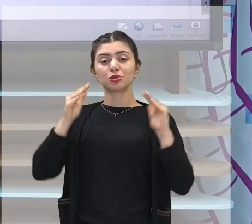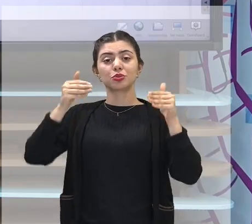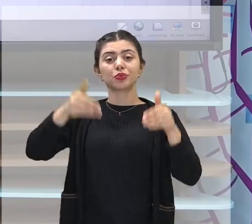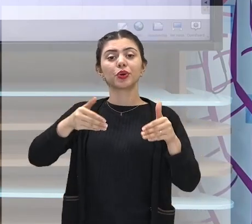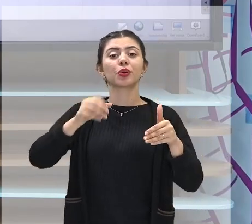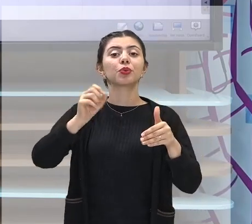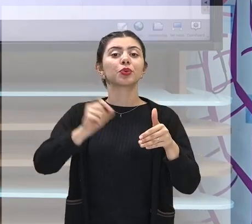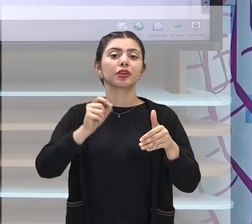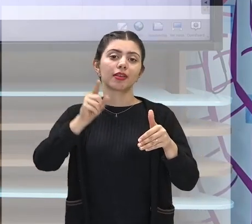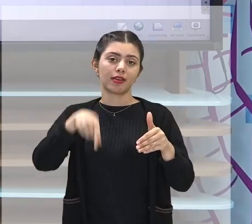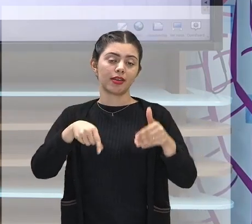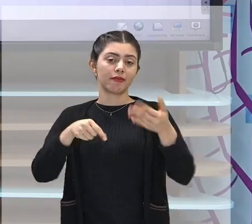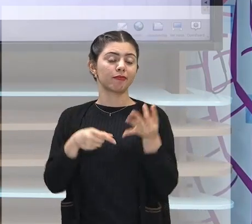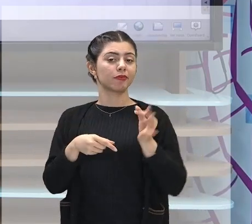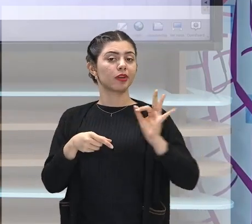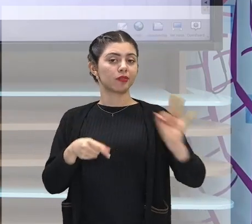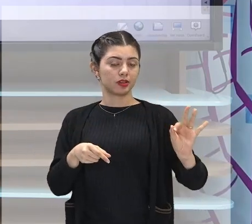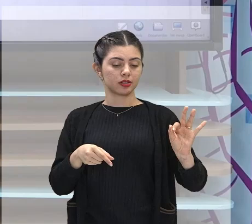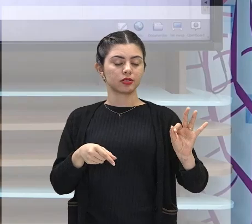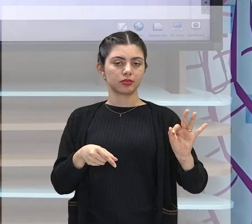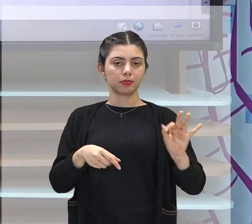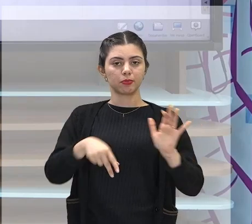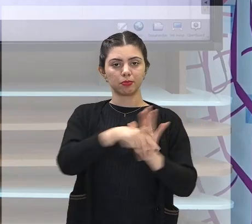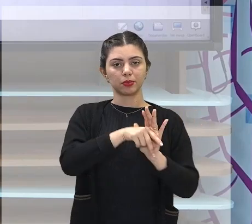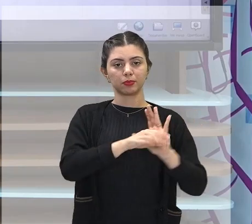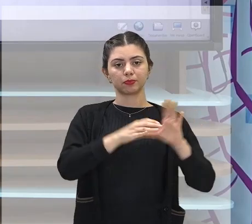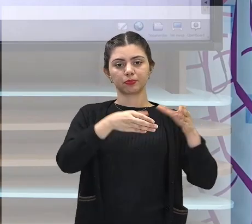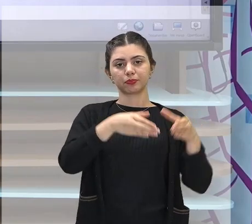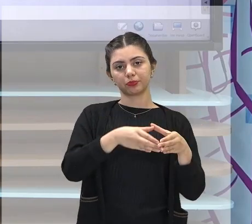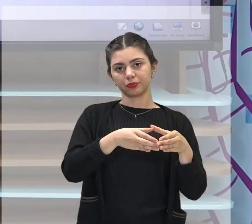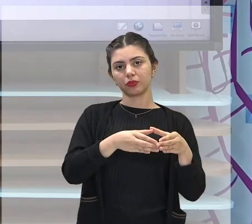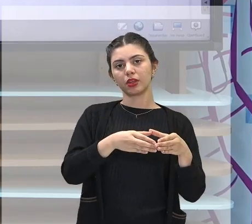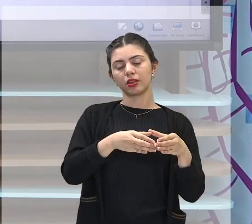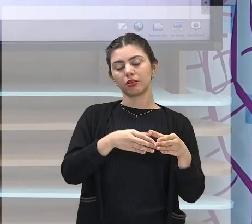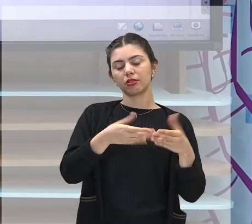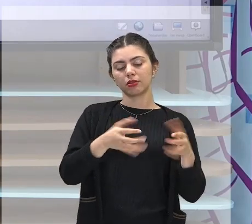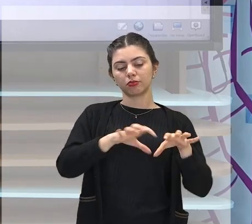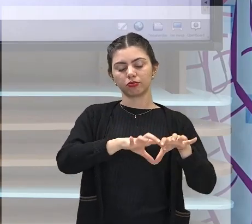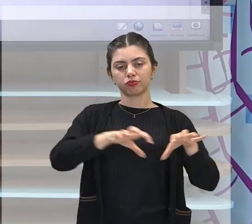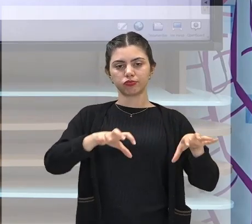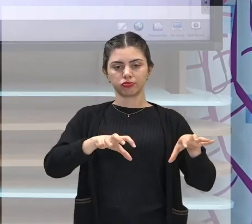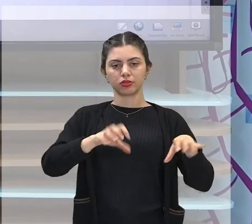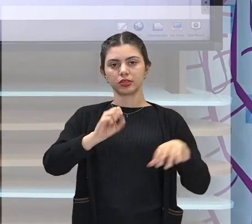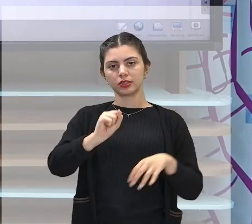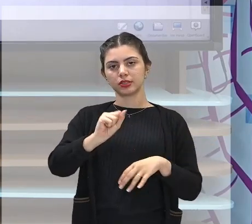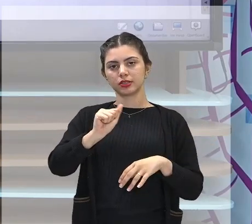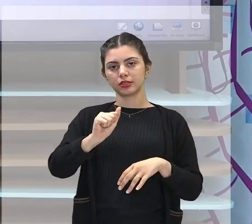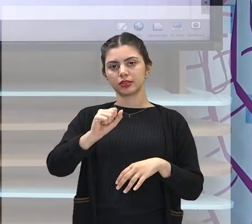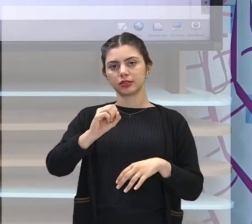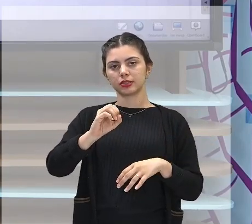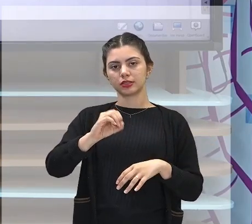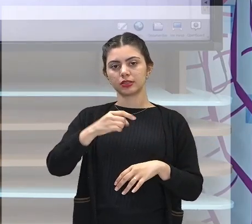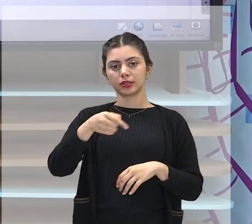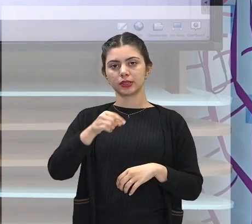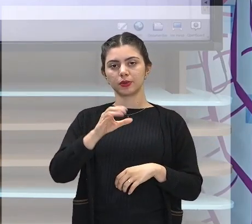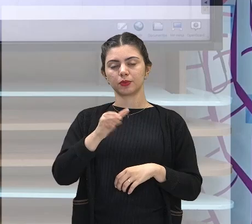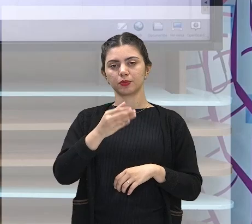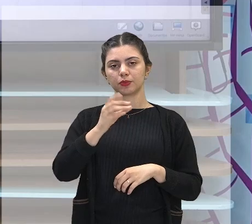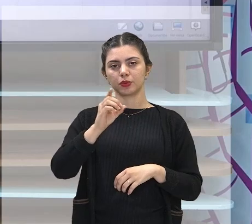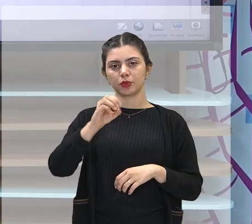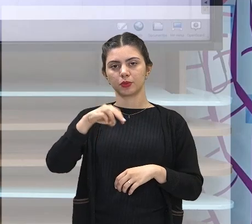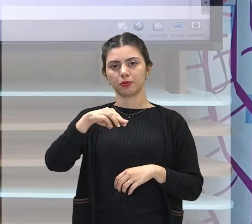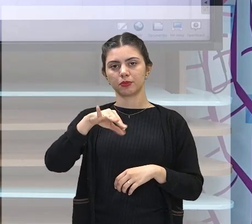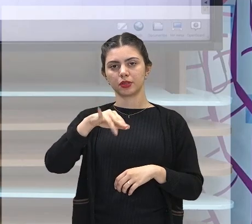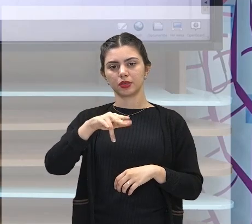Então, o lado francês que vai ser chamado de São Domingos. E essa que vai ser uma das colônias mais ricas